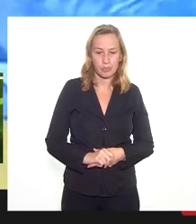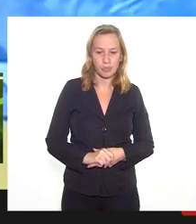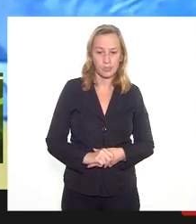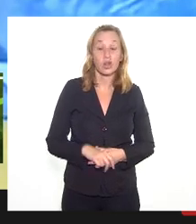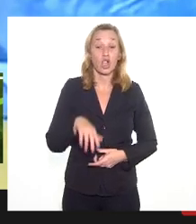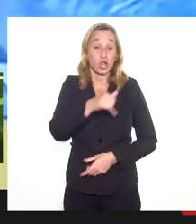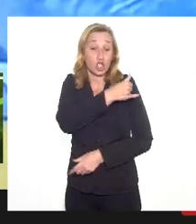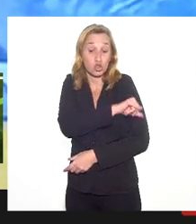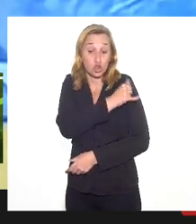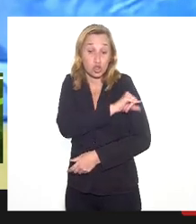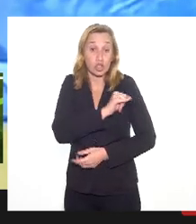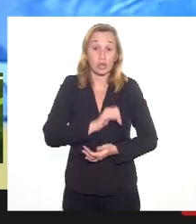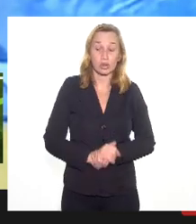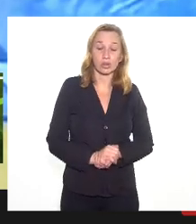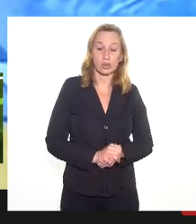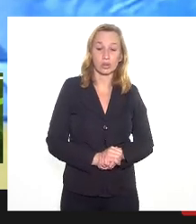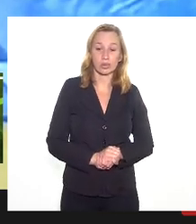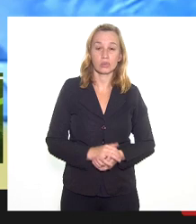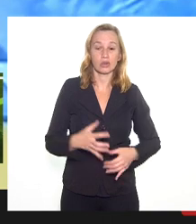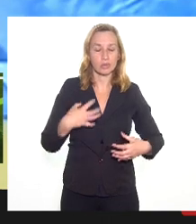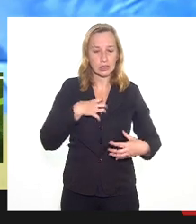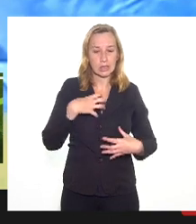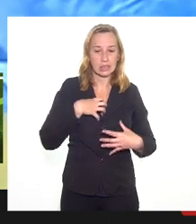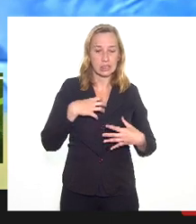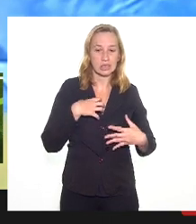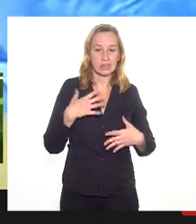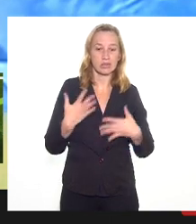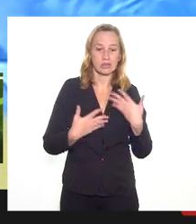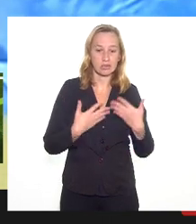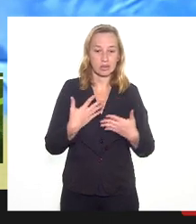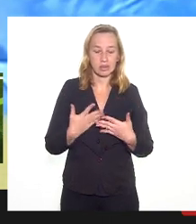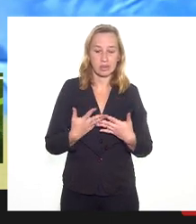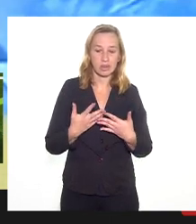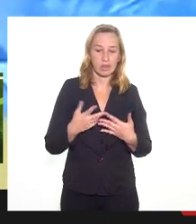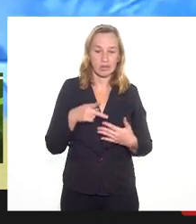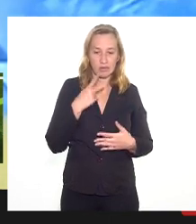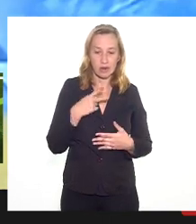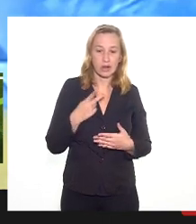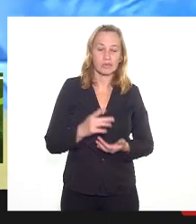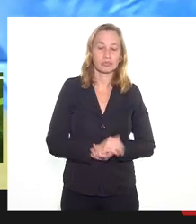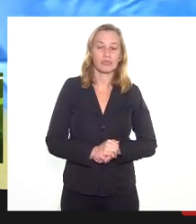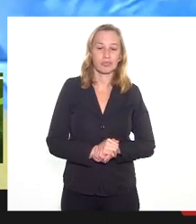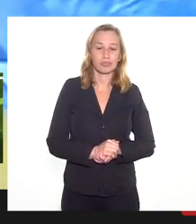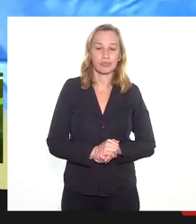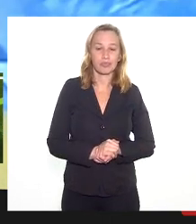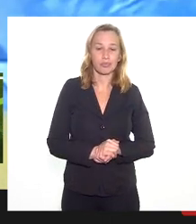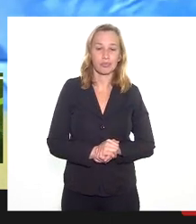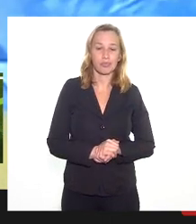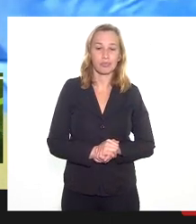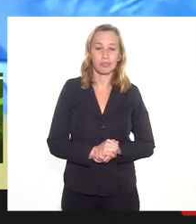Rio de Janeiro, eu me sinto muito à vontade, mas falar um pouco de Baía de Guanabara.